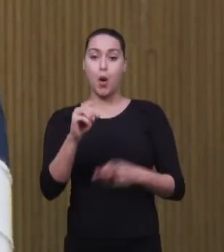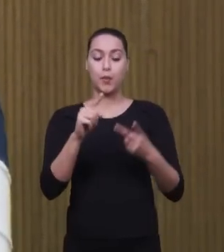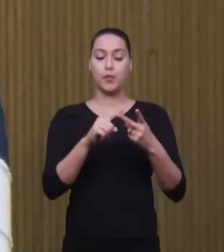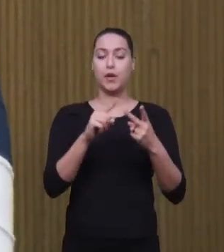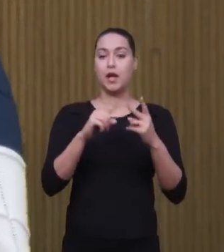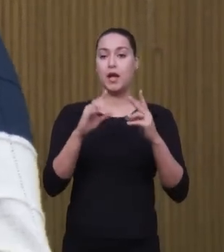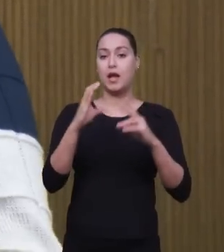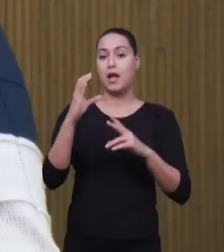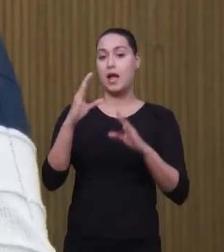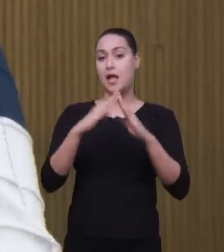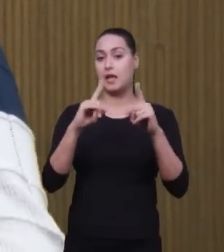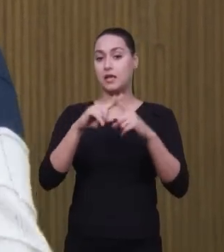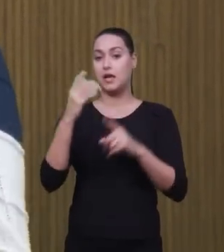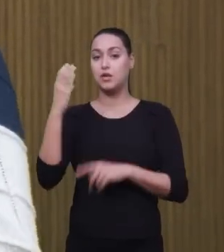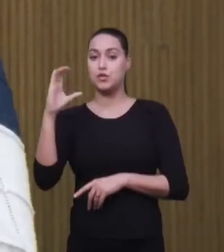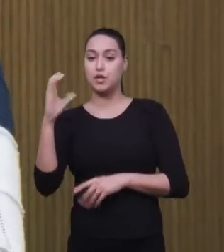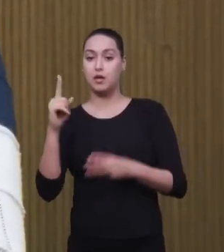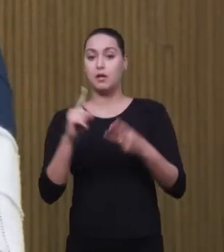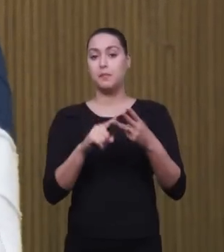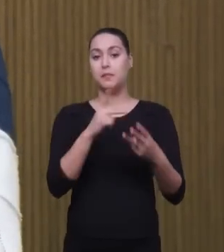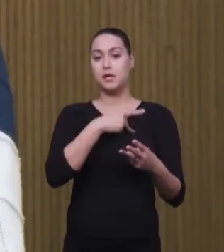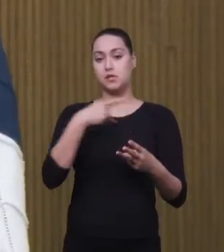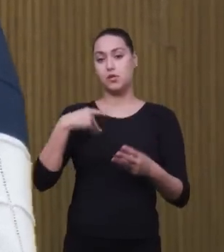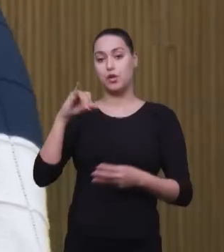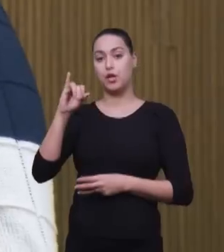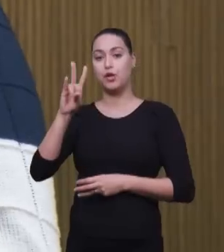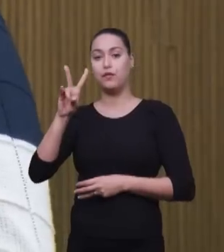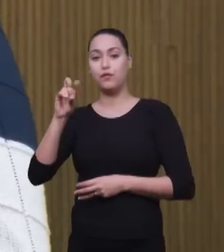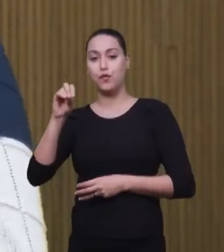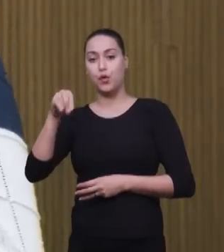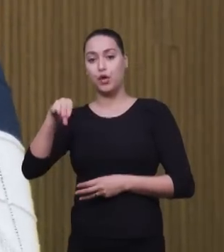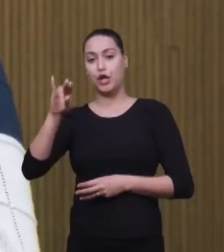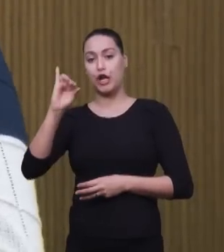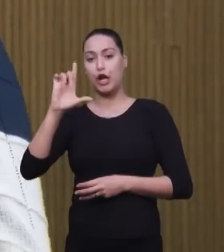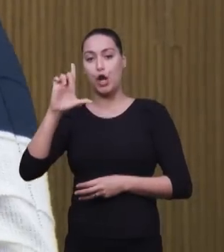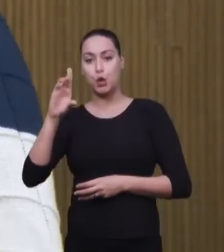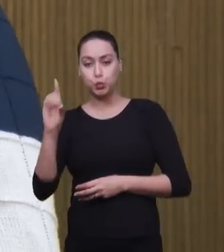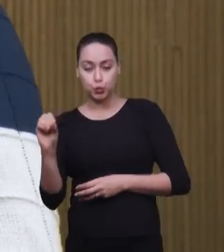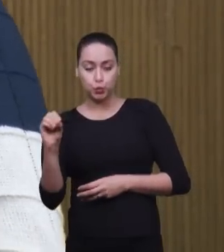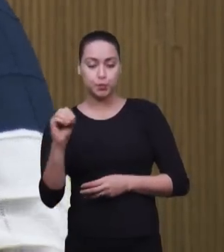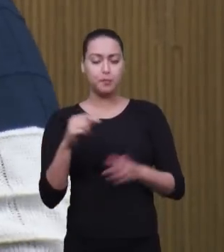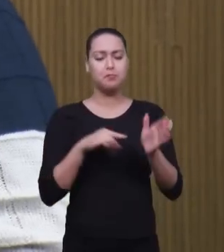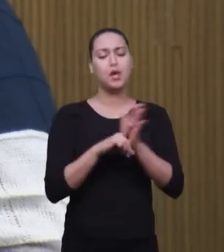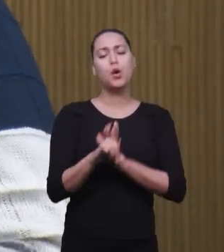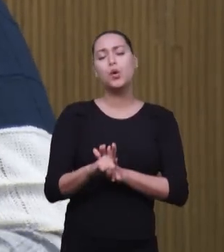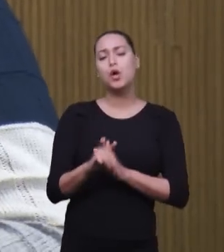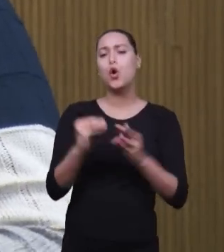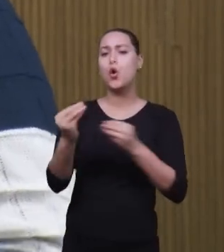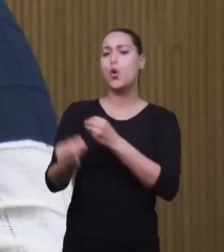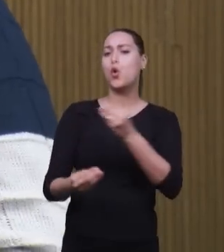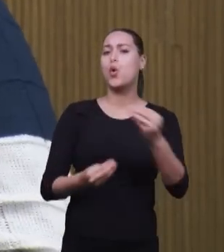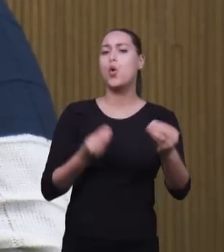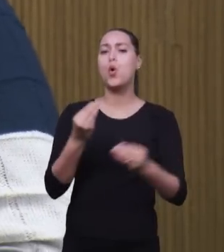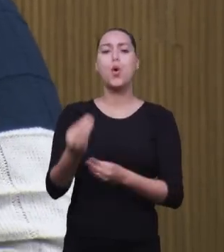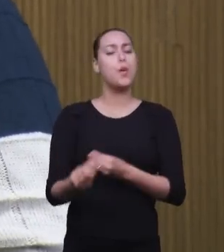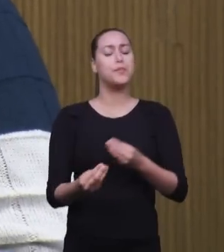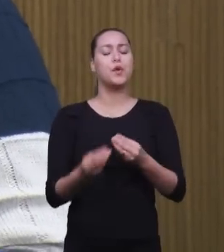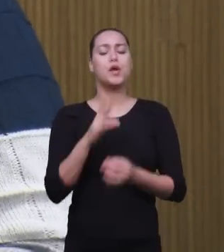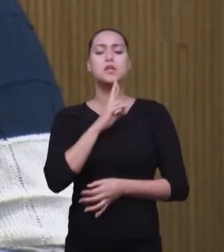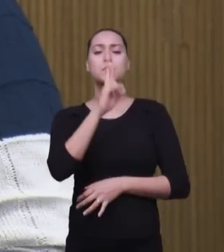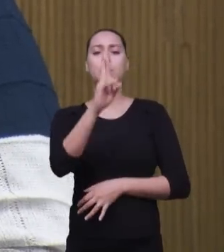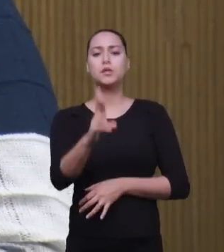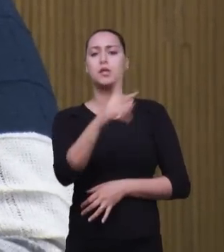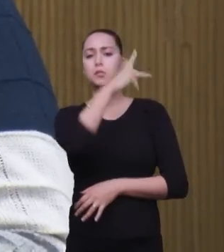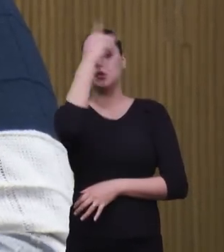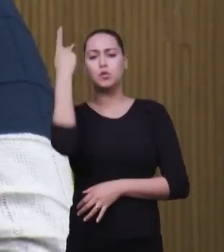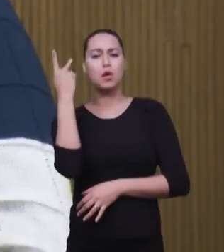em Cariacica, pastor Ivanildo Braga. Minha pergunta é, pastor, como devemos responder às pessoas que